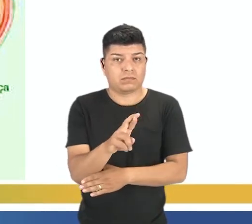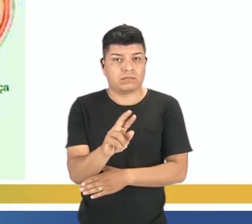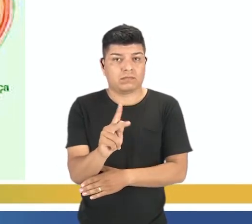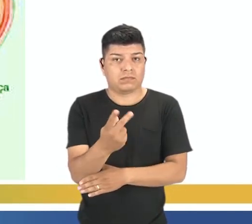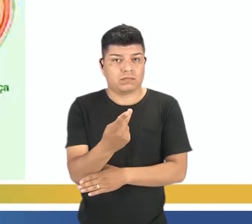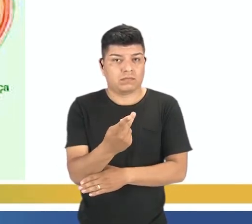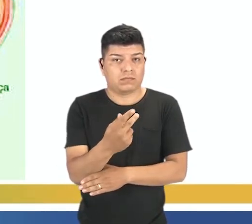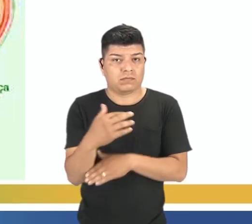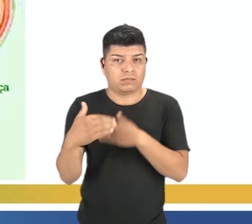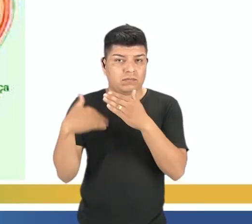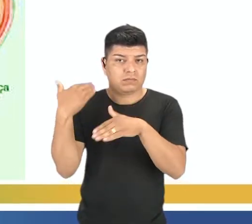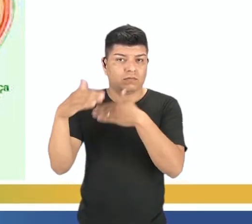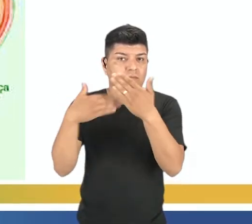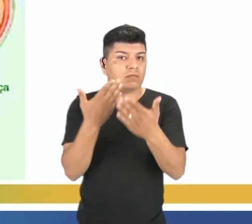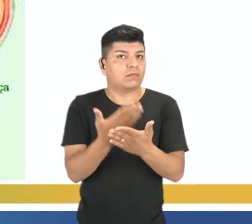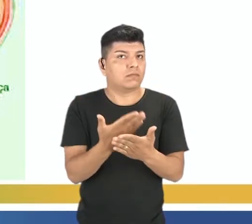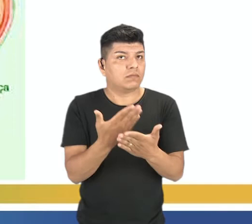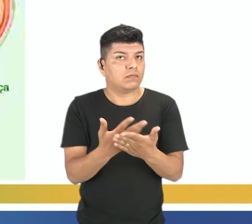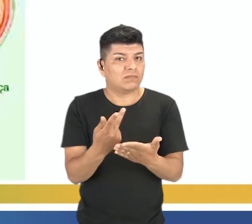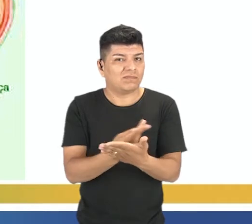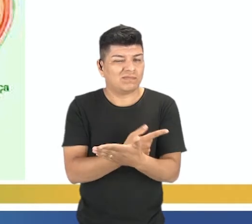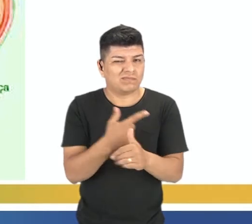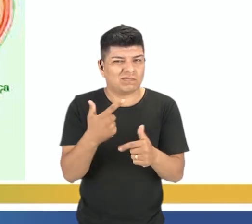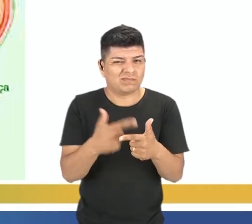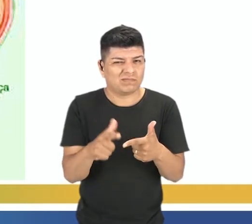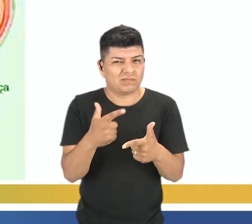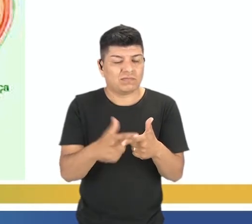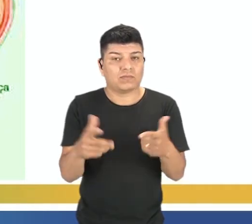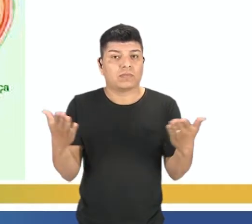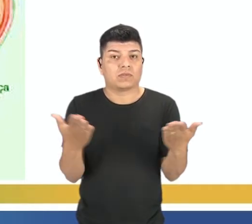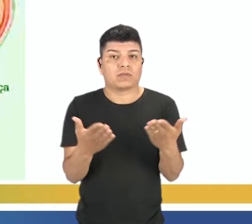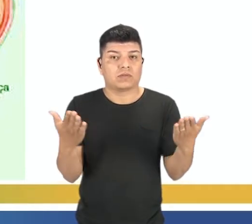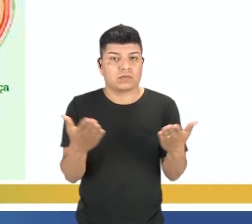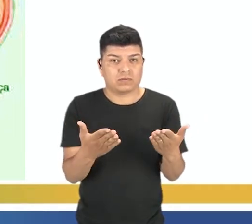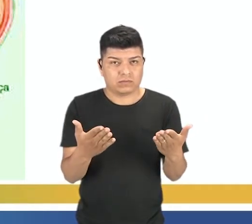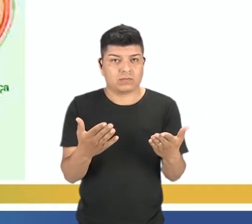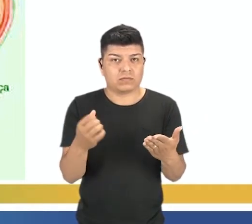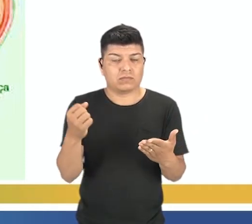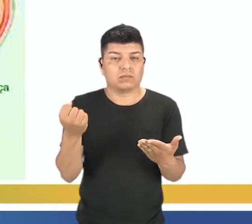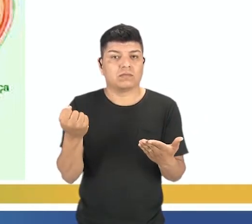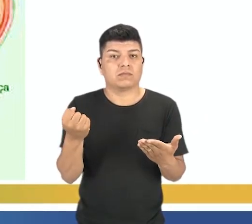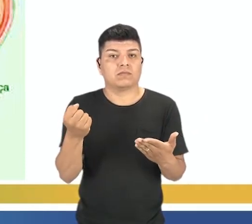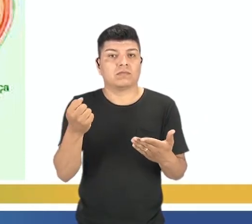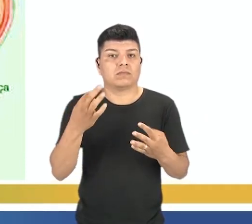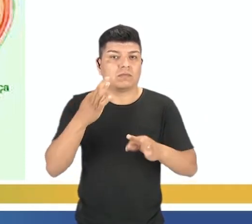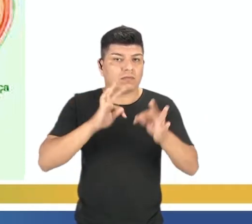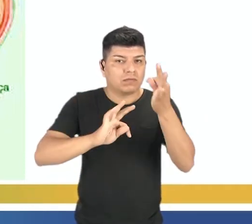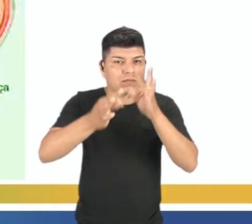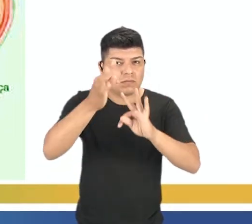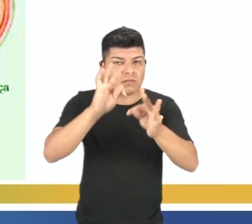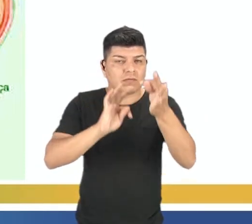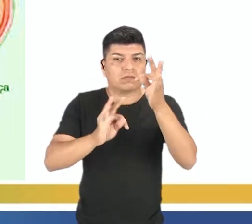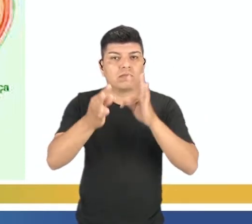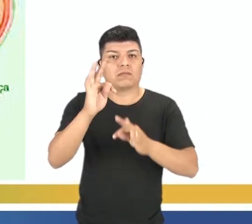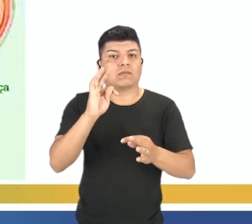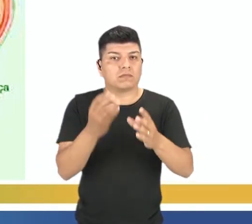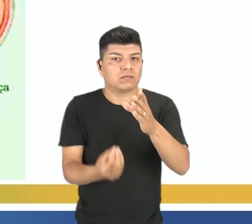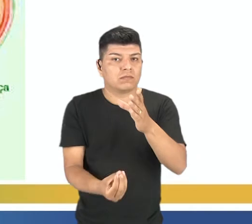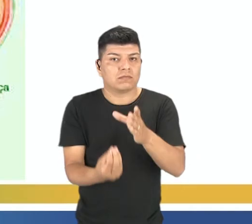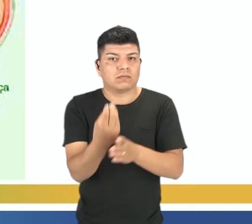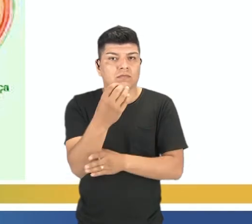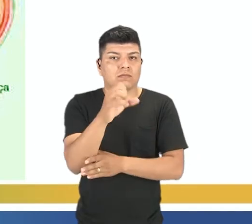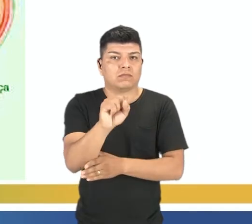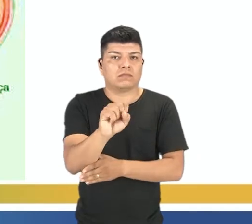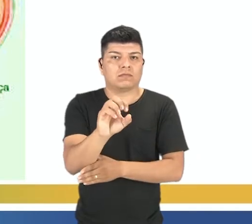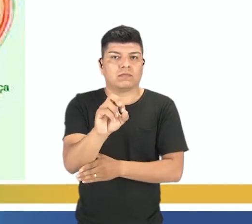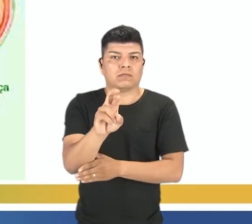dos estudos causavam muitos problemas, né? Hoje em dia, graças à tecnologia e à elaboração de um